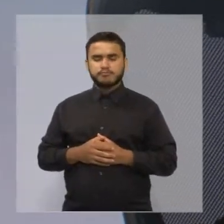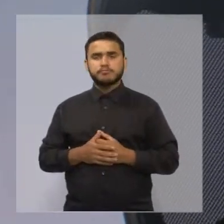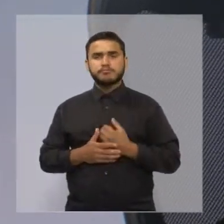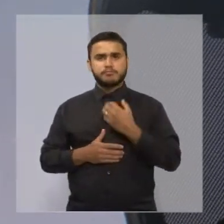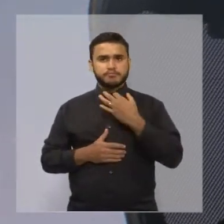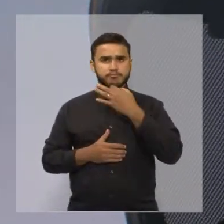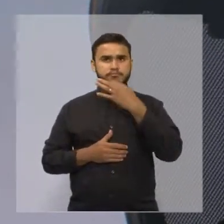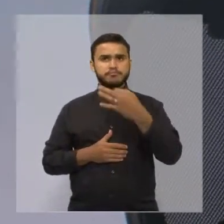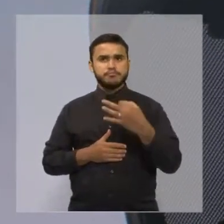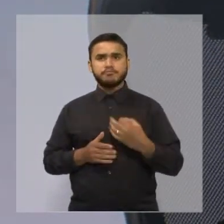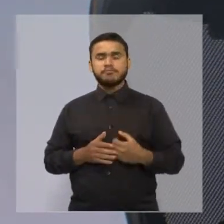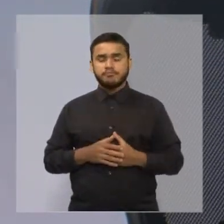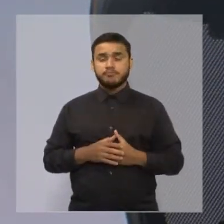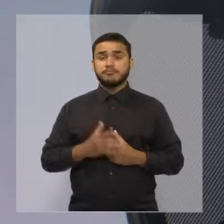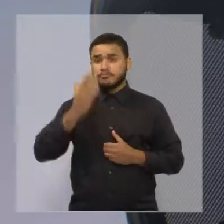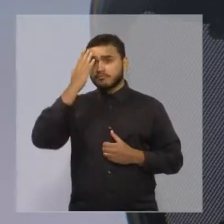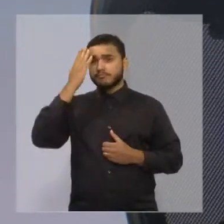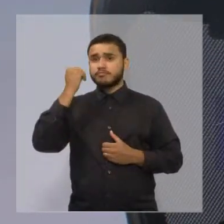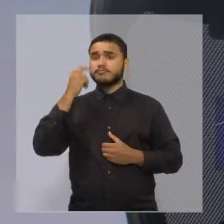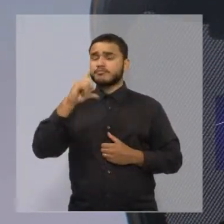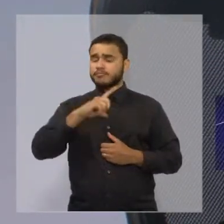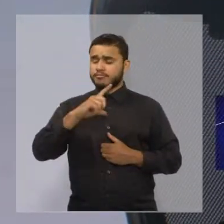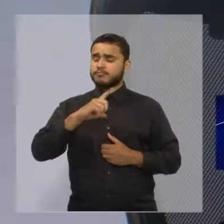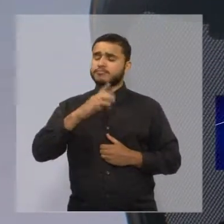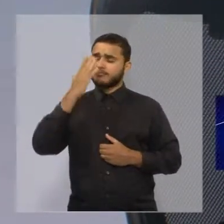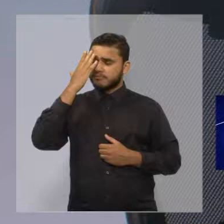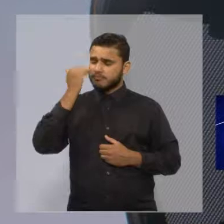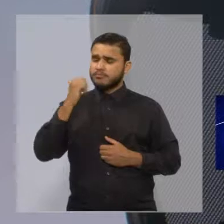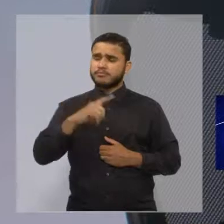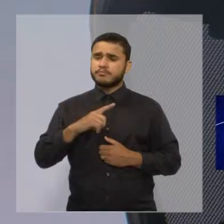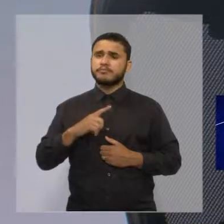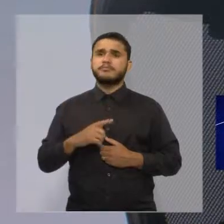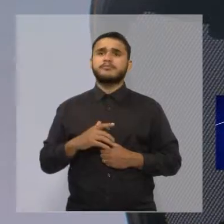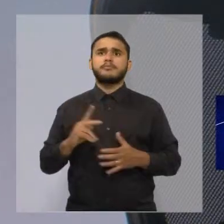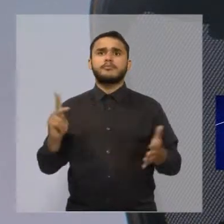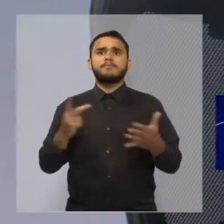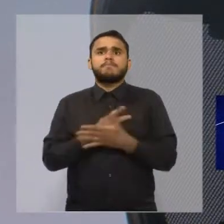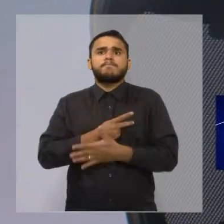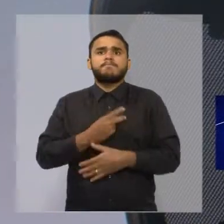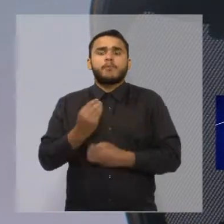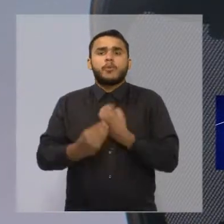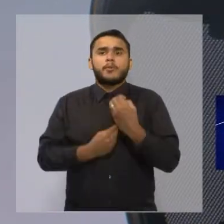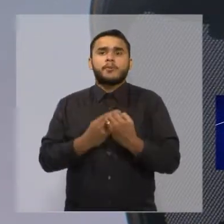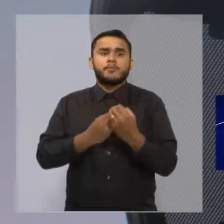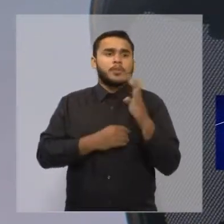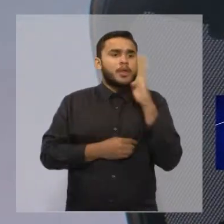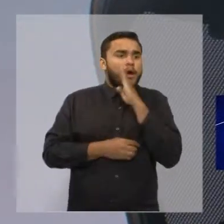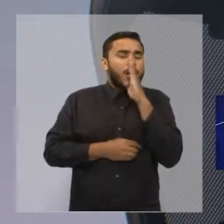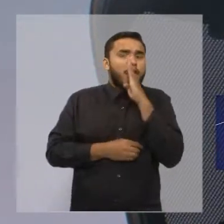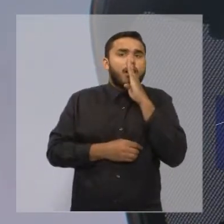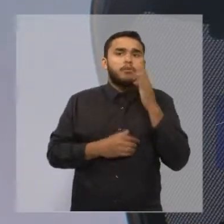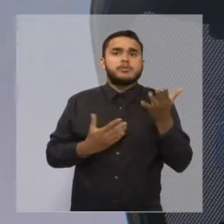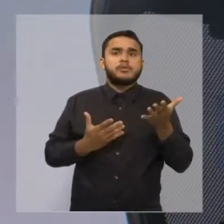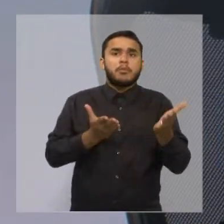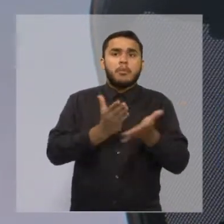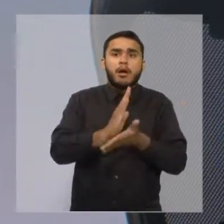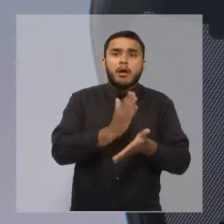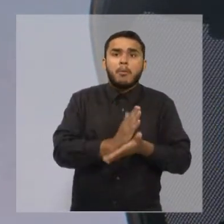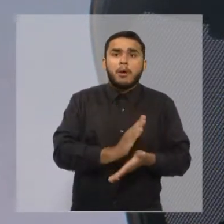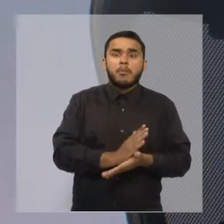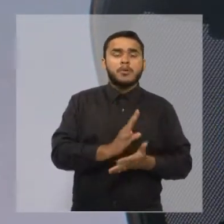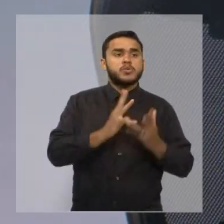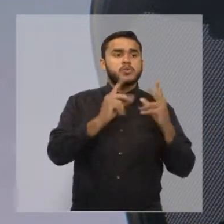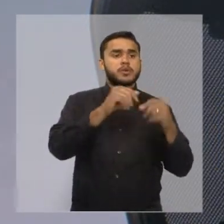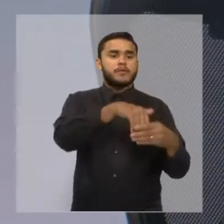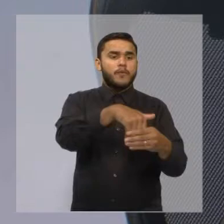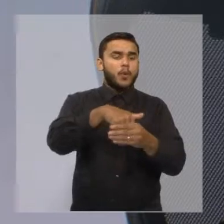né? Porque a gente tem de fato, algumas celeridades e outras nem tanto, né? Por exemplo, nós tivemos